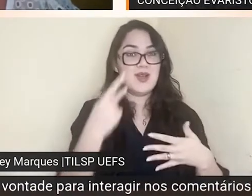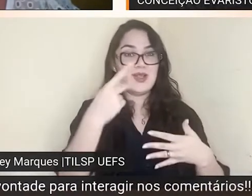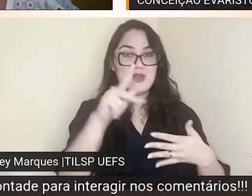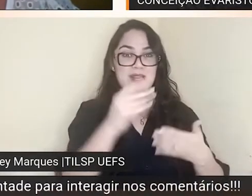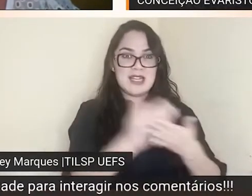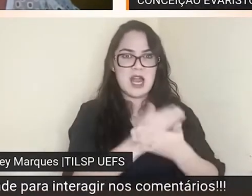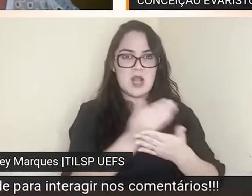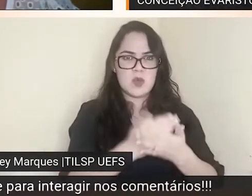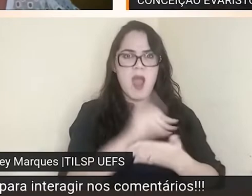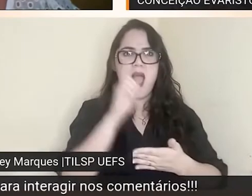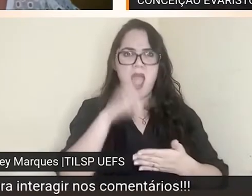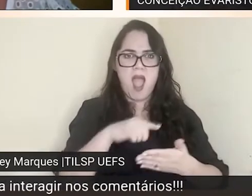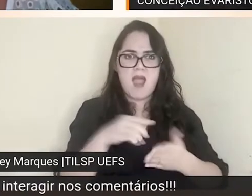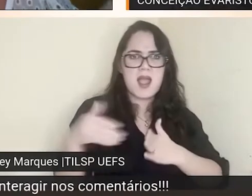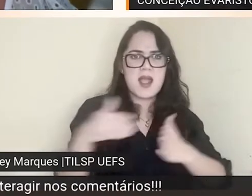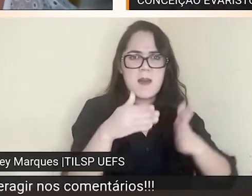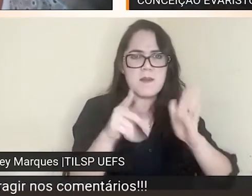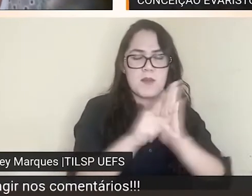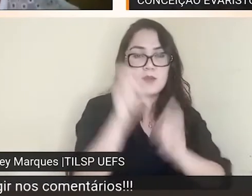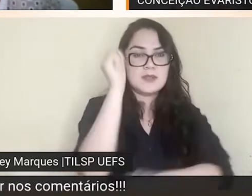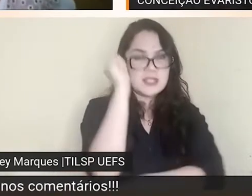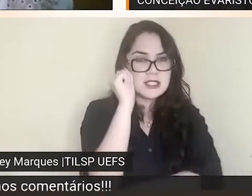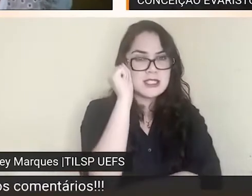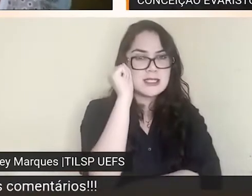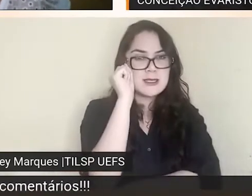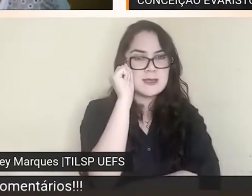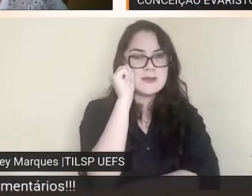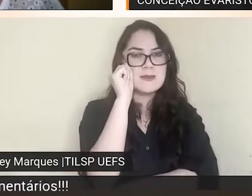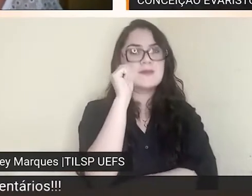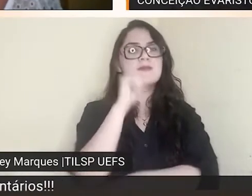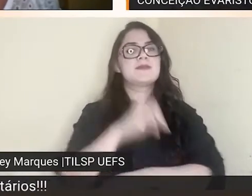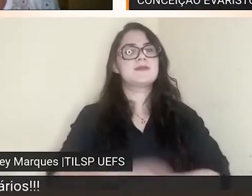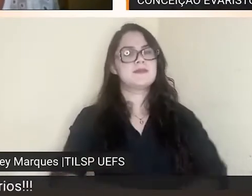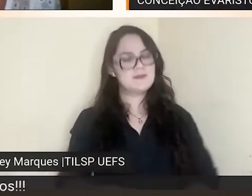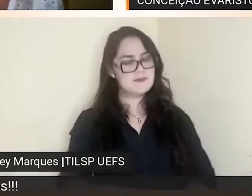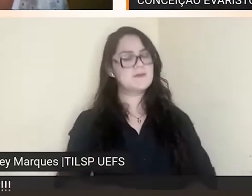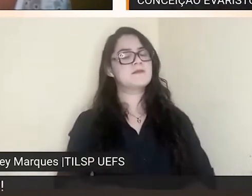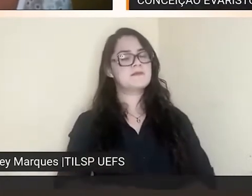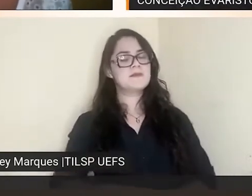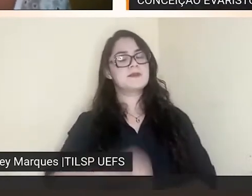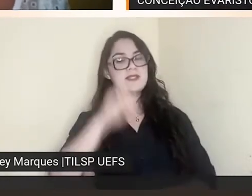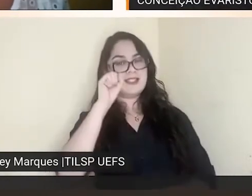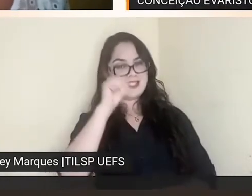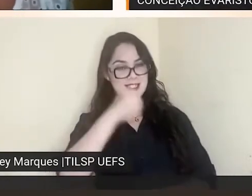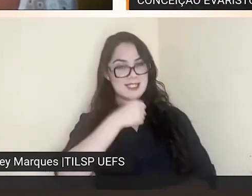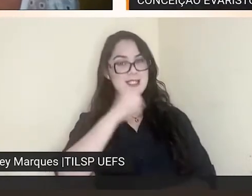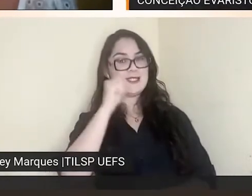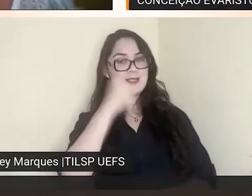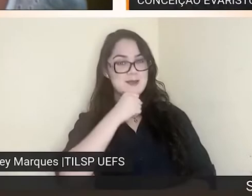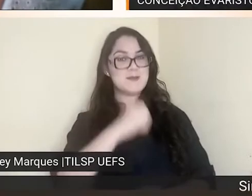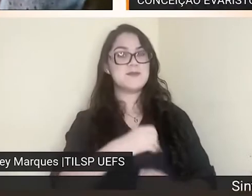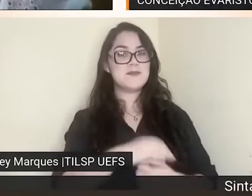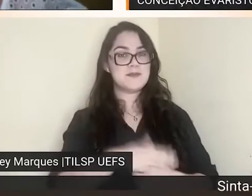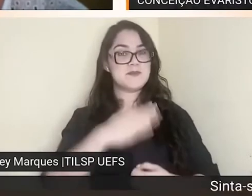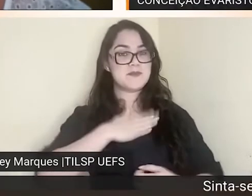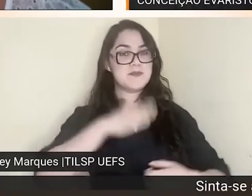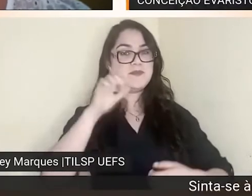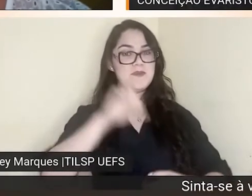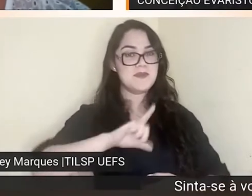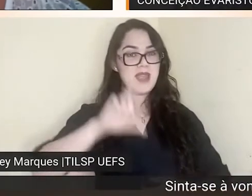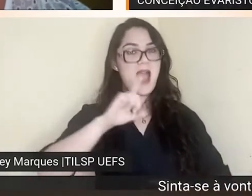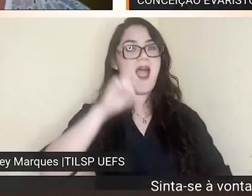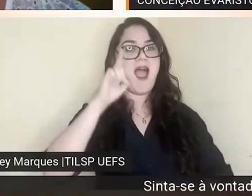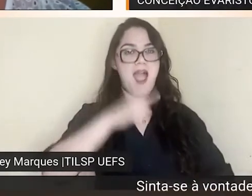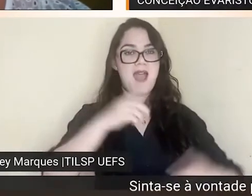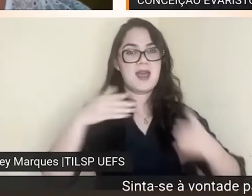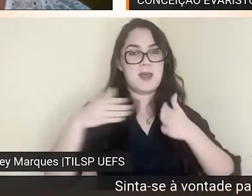resistência? Sem sombra de dúvida, é um caminho de resistência, é um